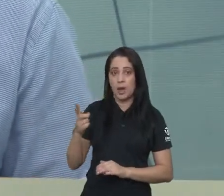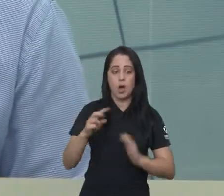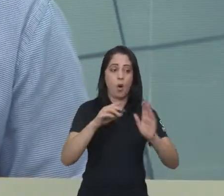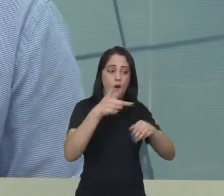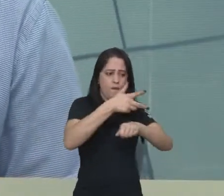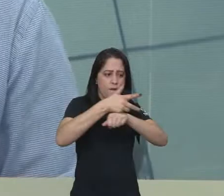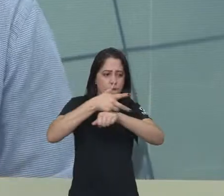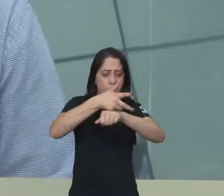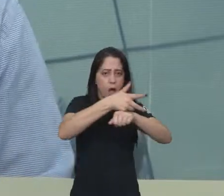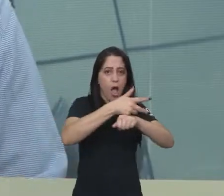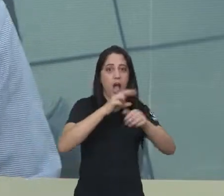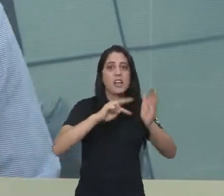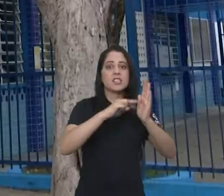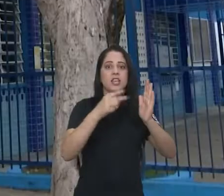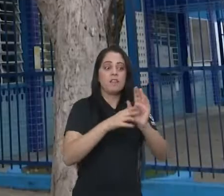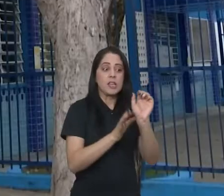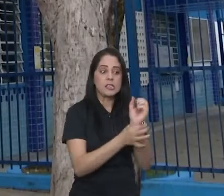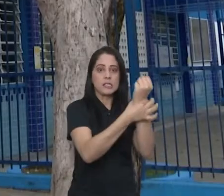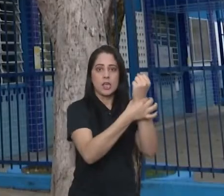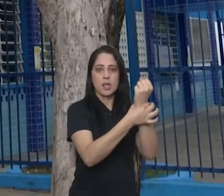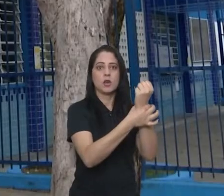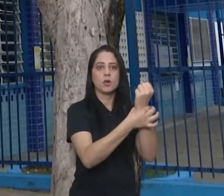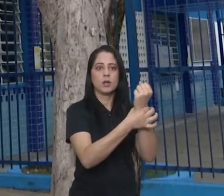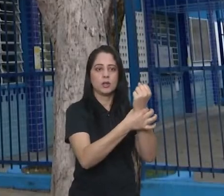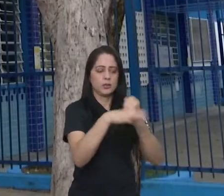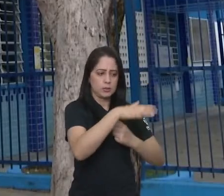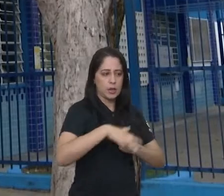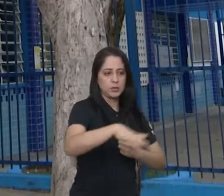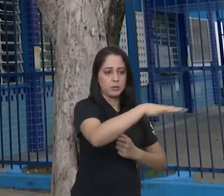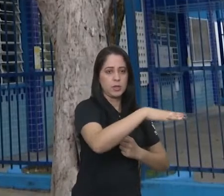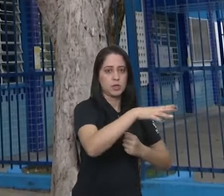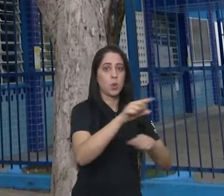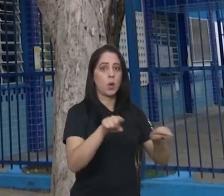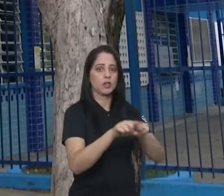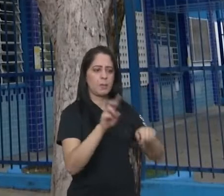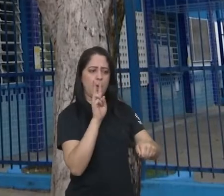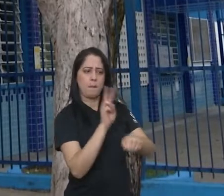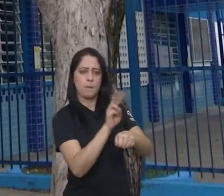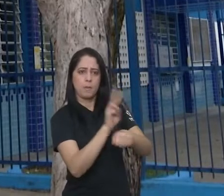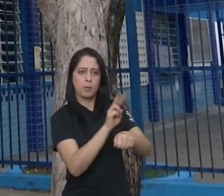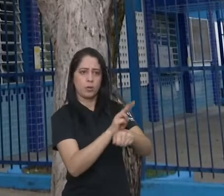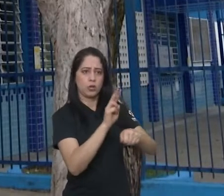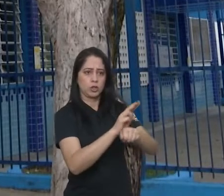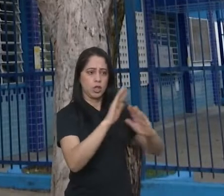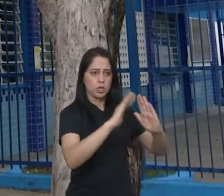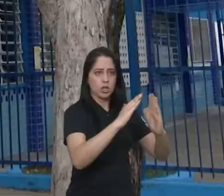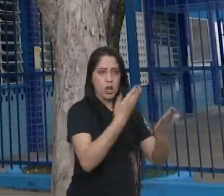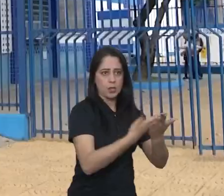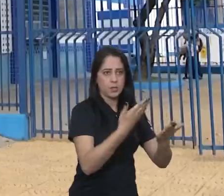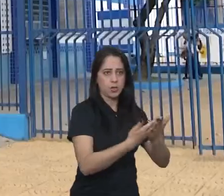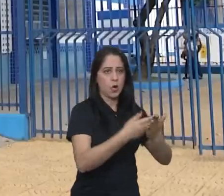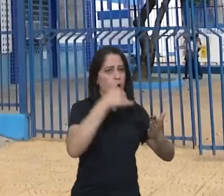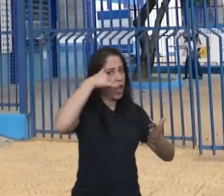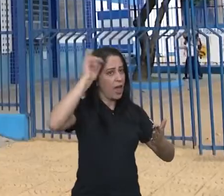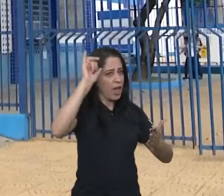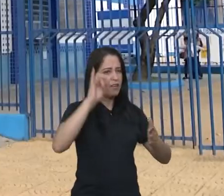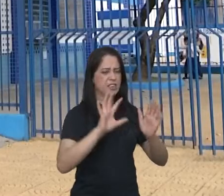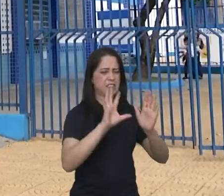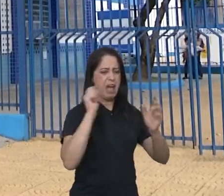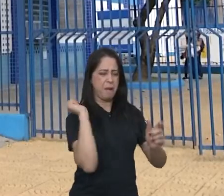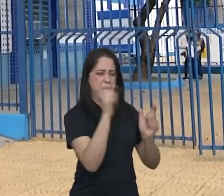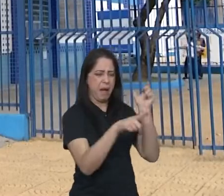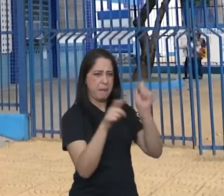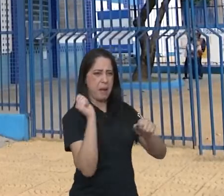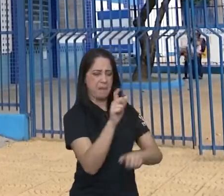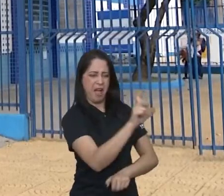o monitoramento visa dar mais segurança à comunidade escolar e ainda proteger o patrimônio público de atos de